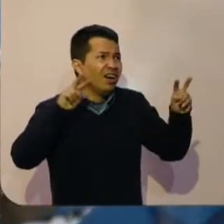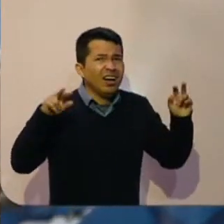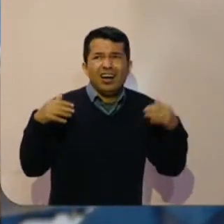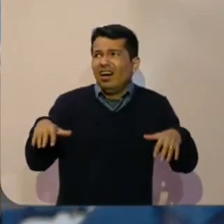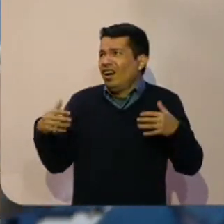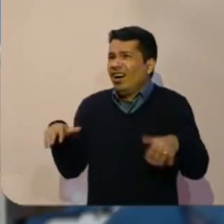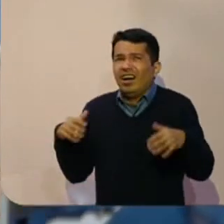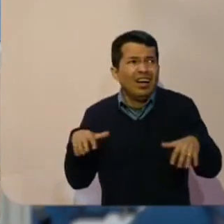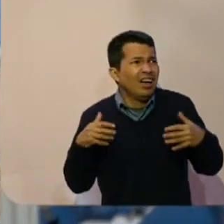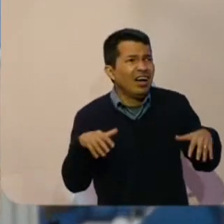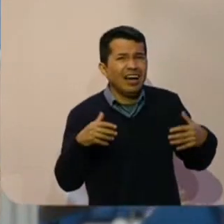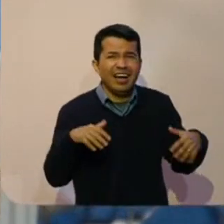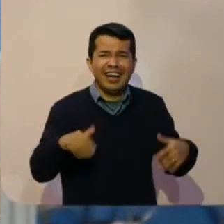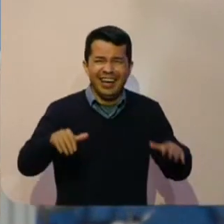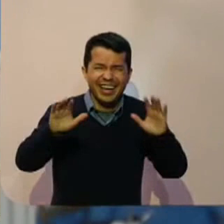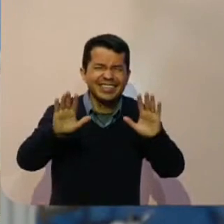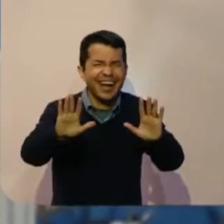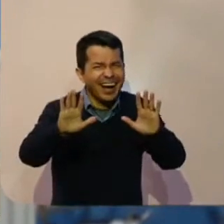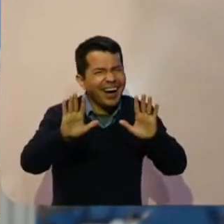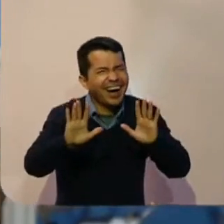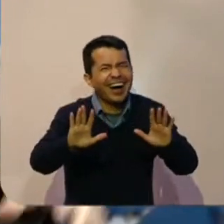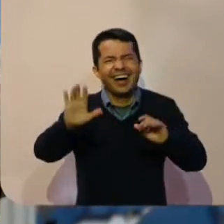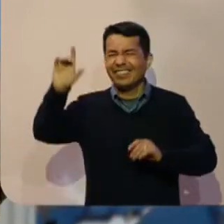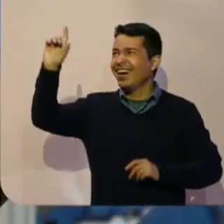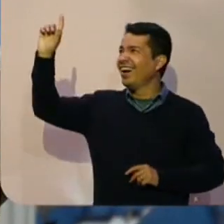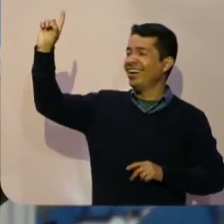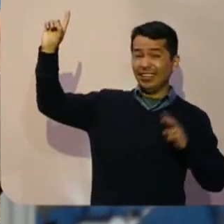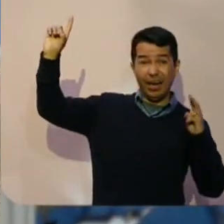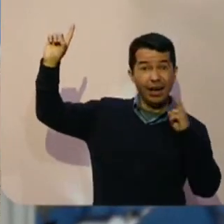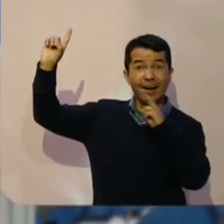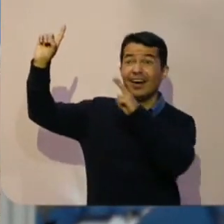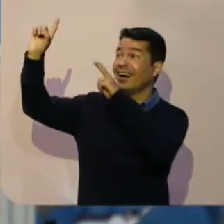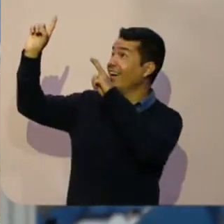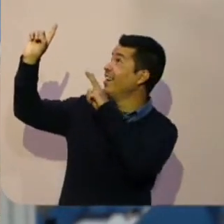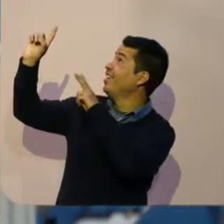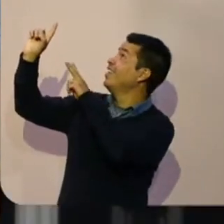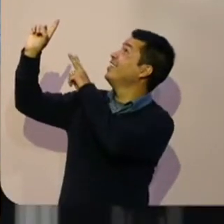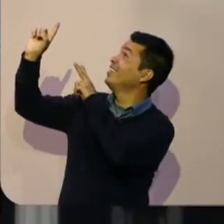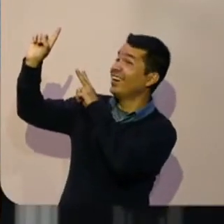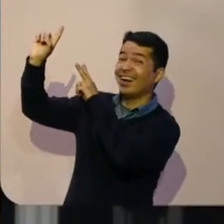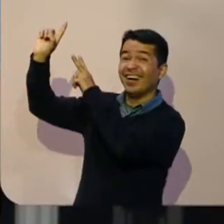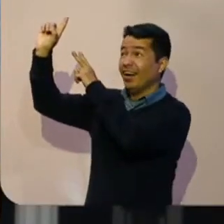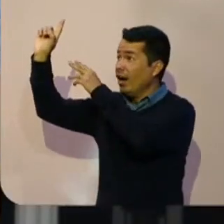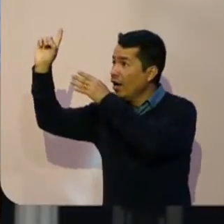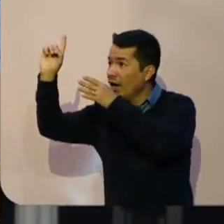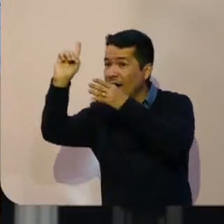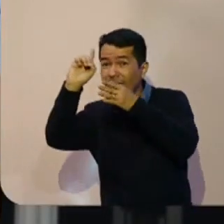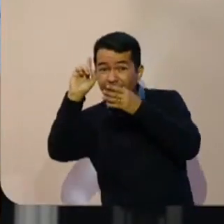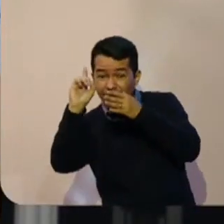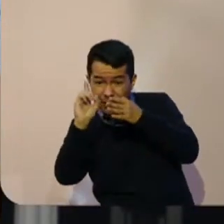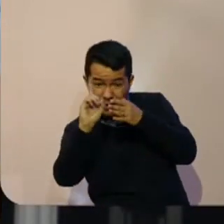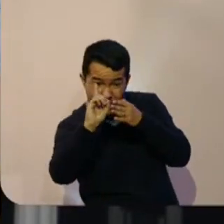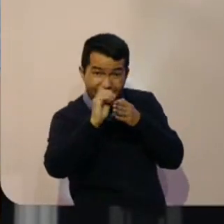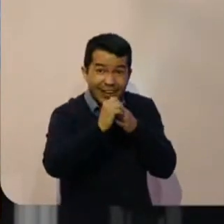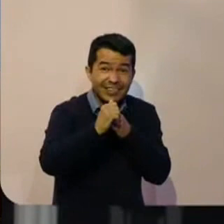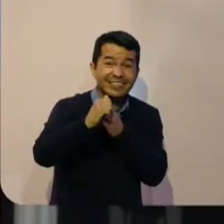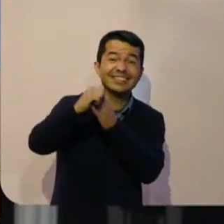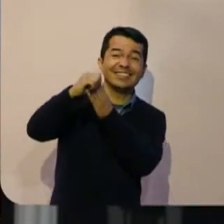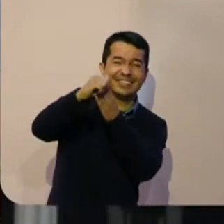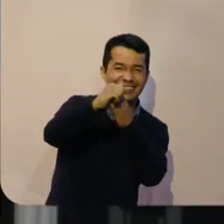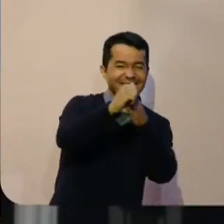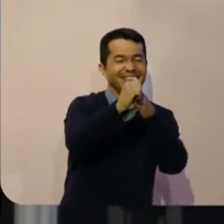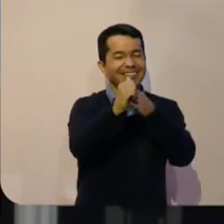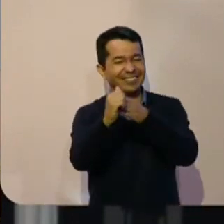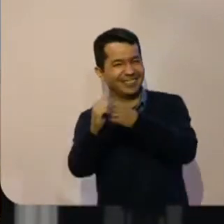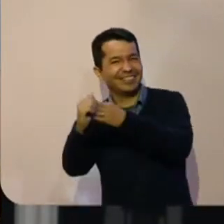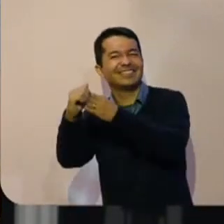não temas, segue adiante e não olhes